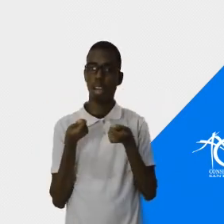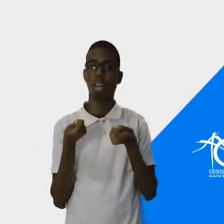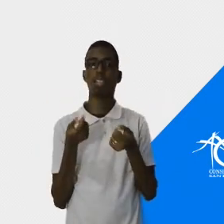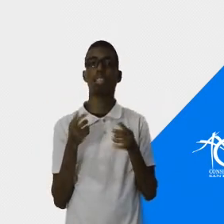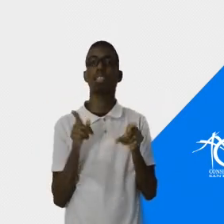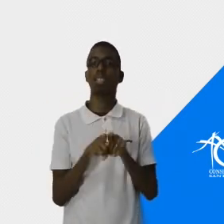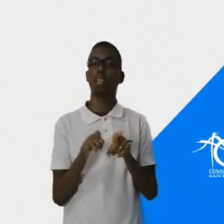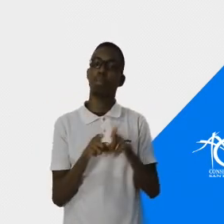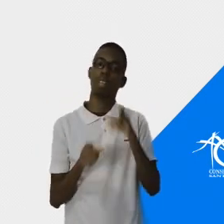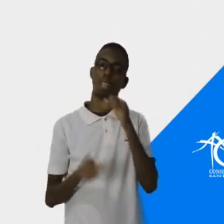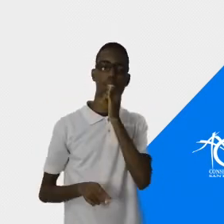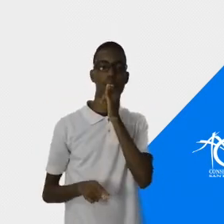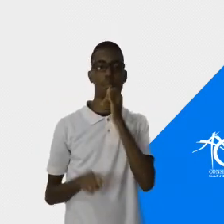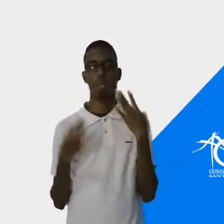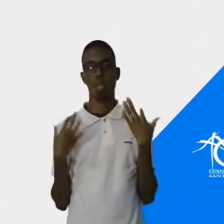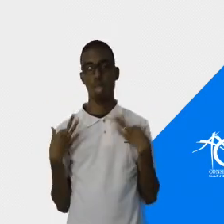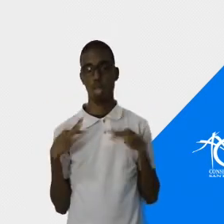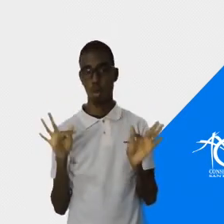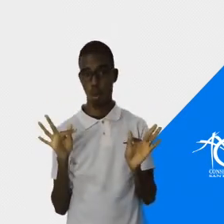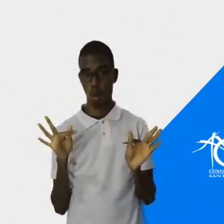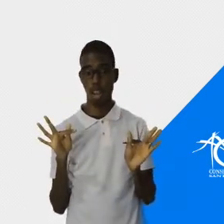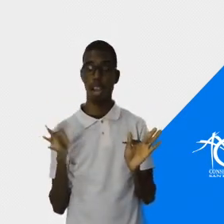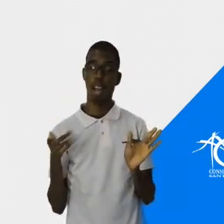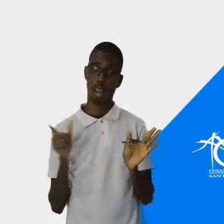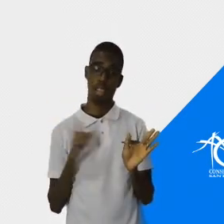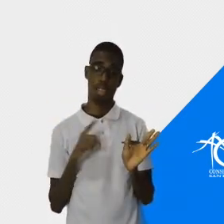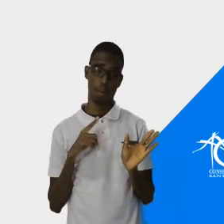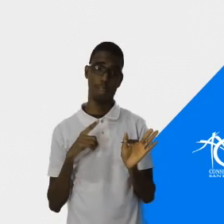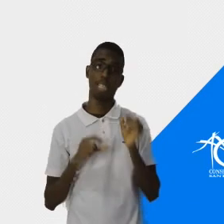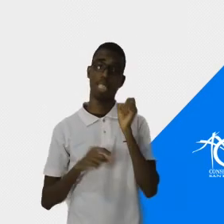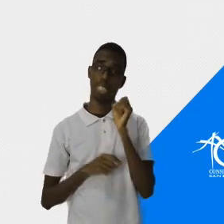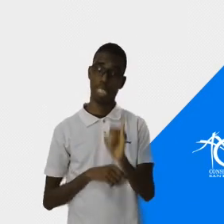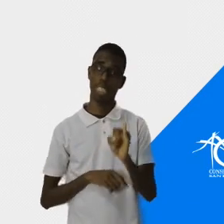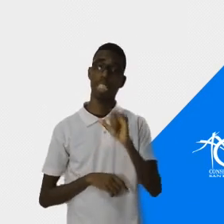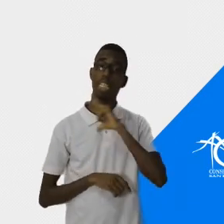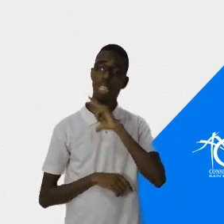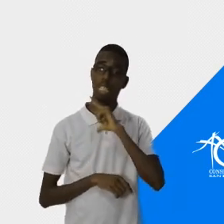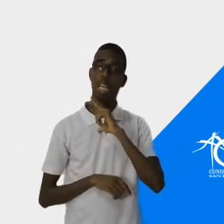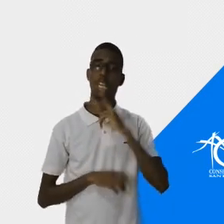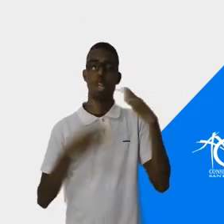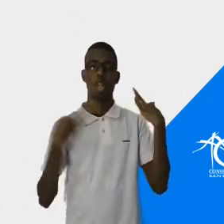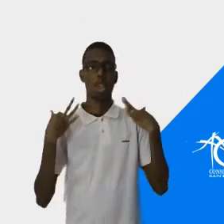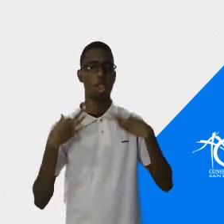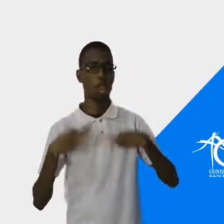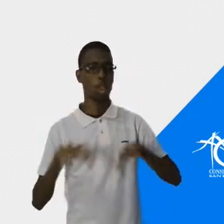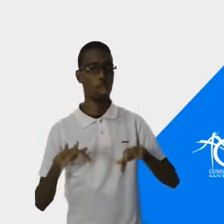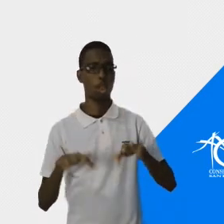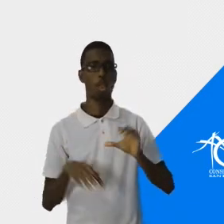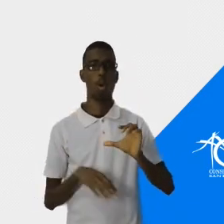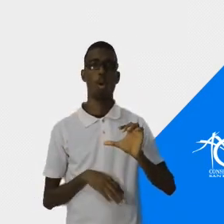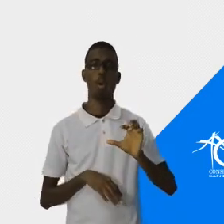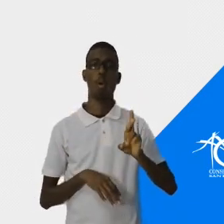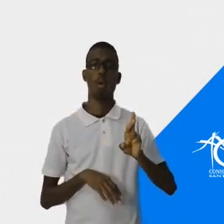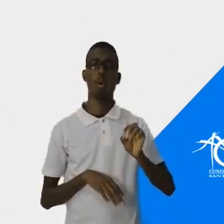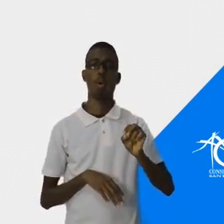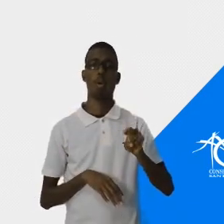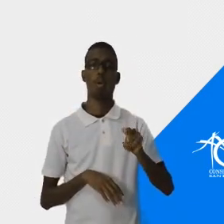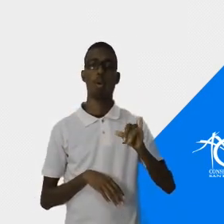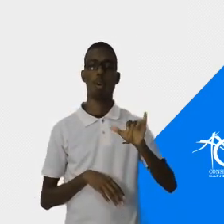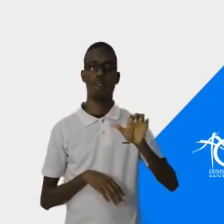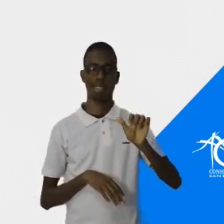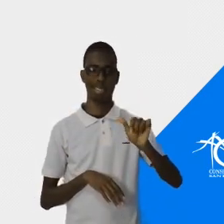fisiológico. O fato de você ter um histórico de dor crônica, especialmente, é um evento que mobiliza muito